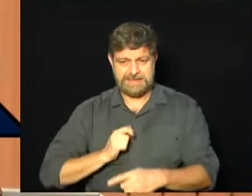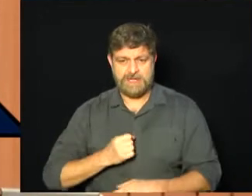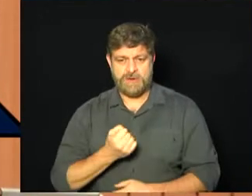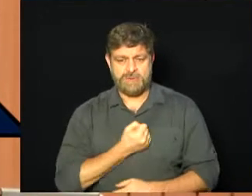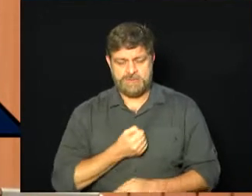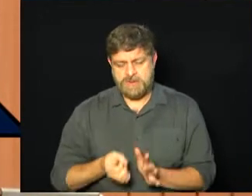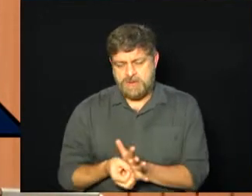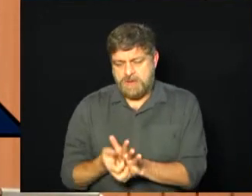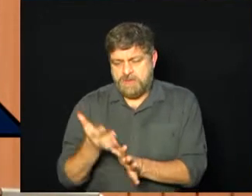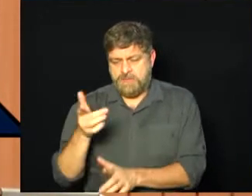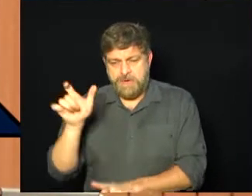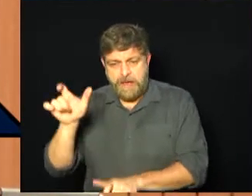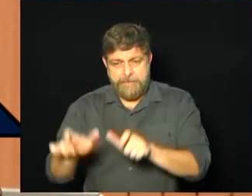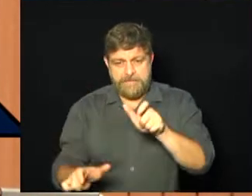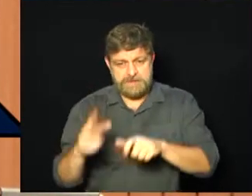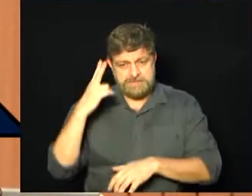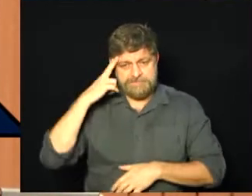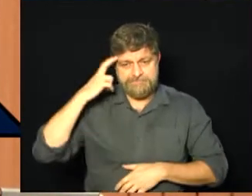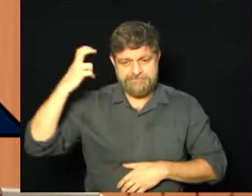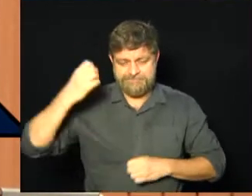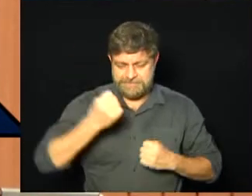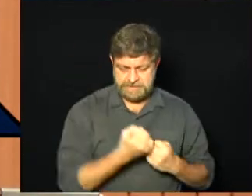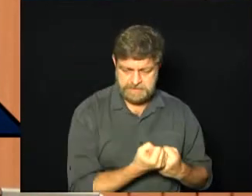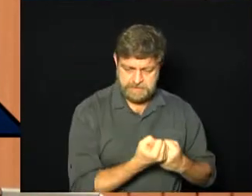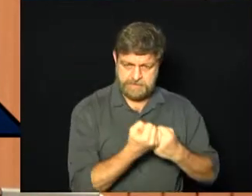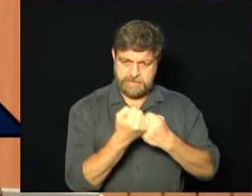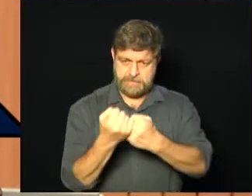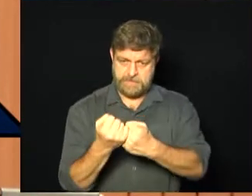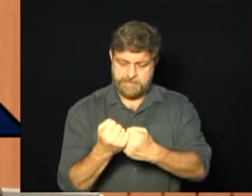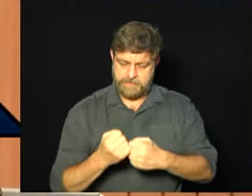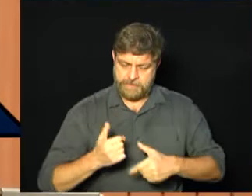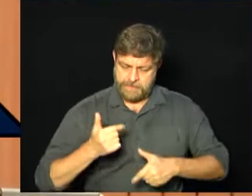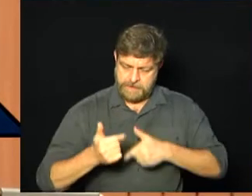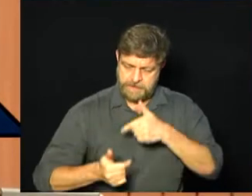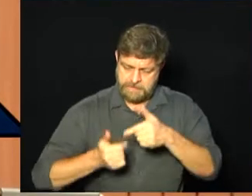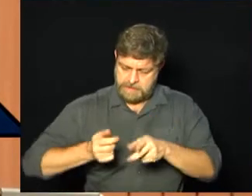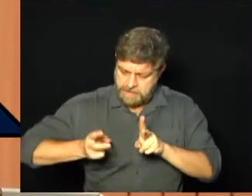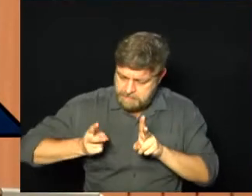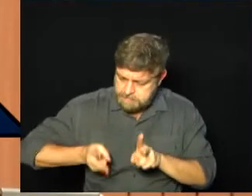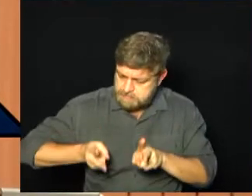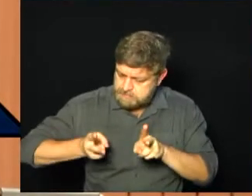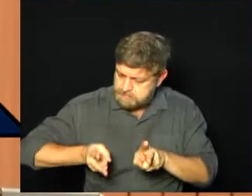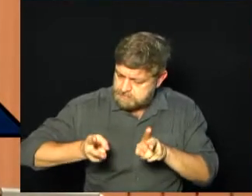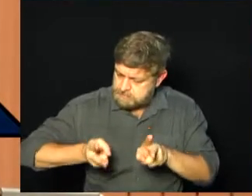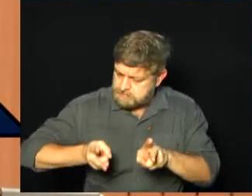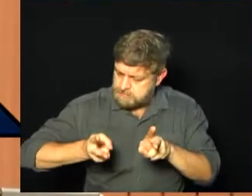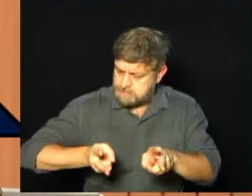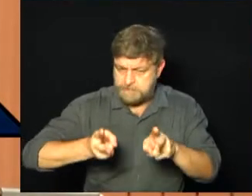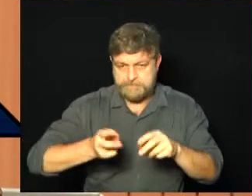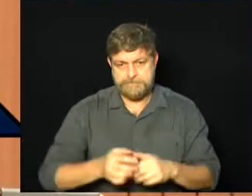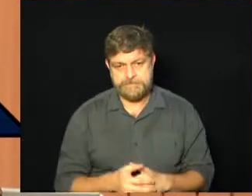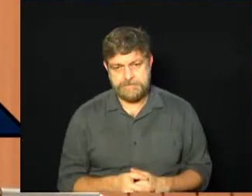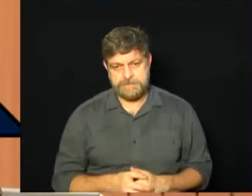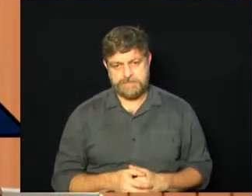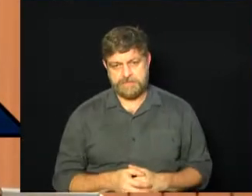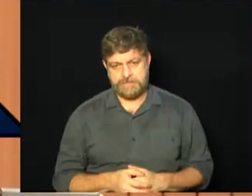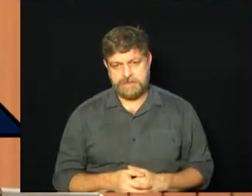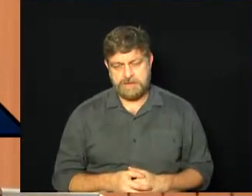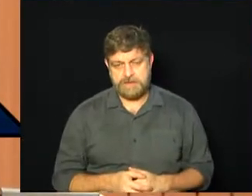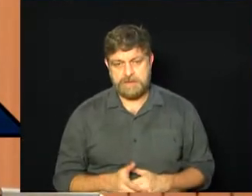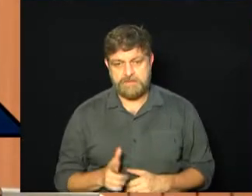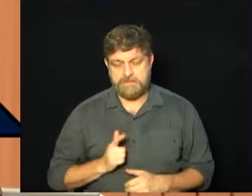dão sustentação e continuação aos trabalhos dessa entidade. Essa